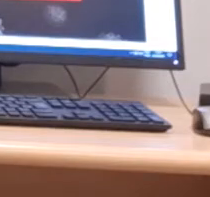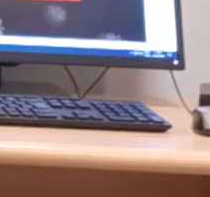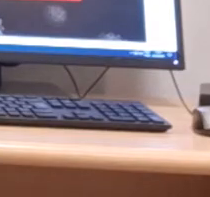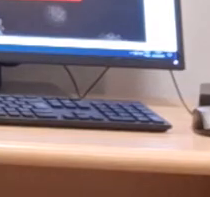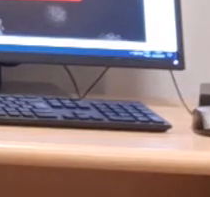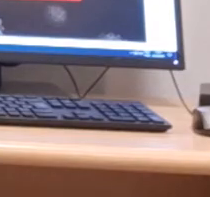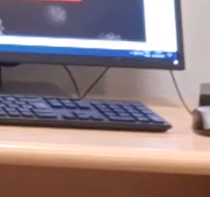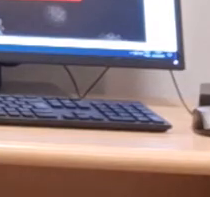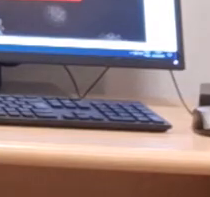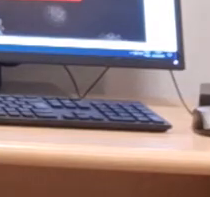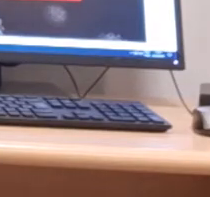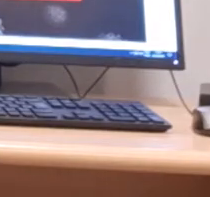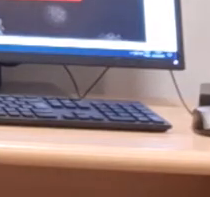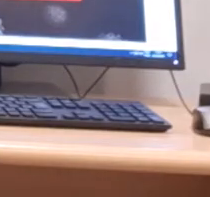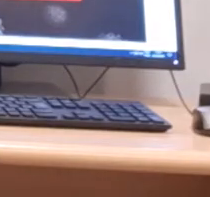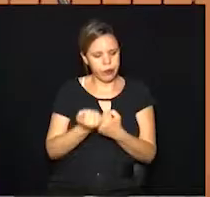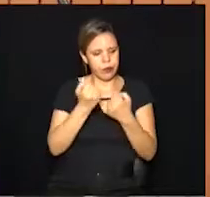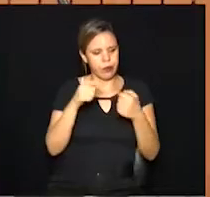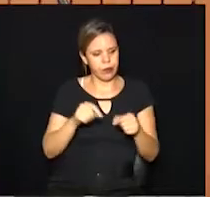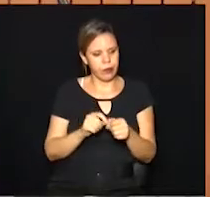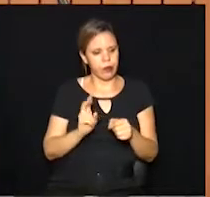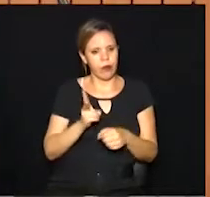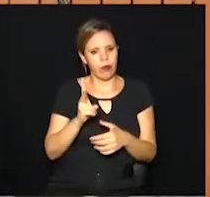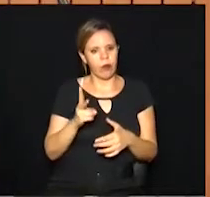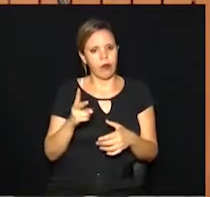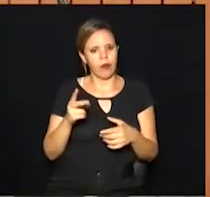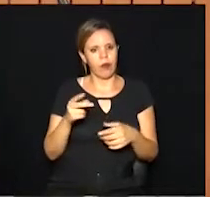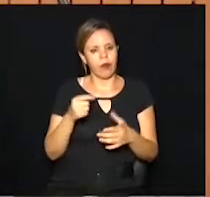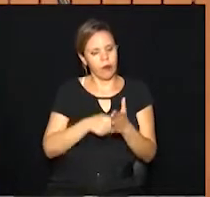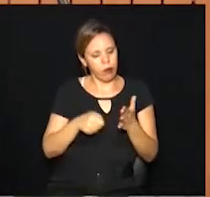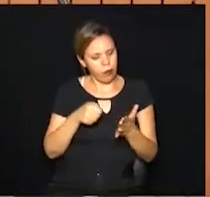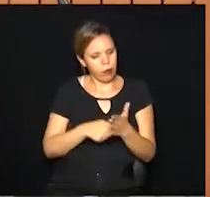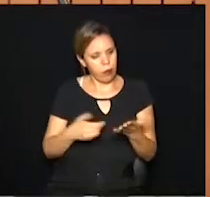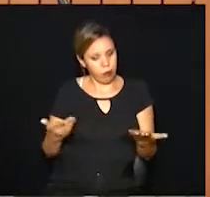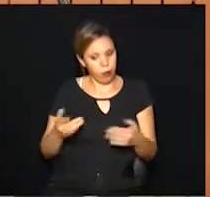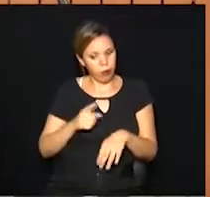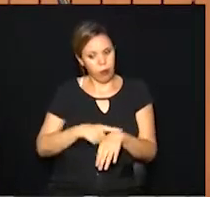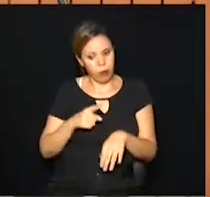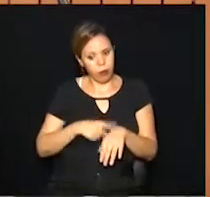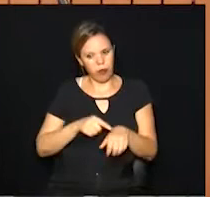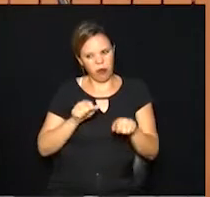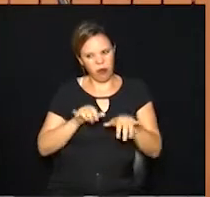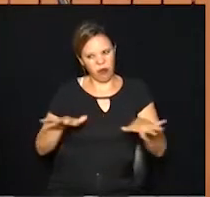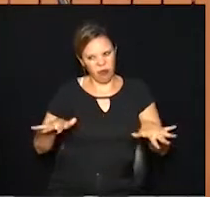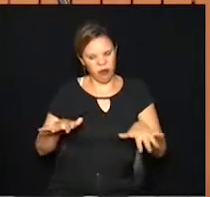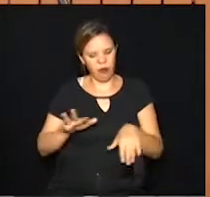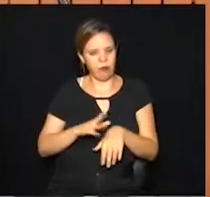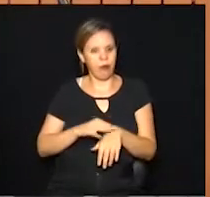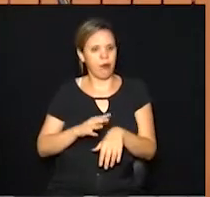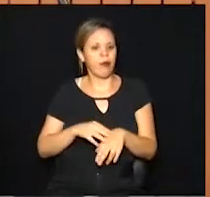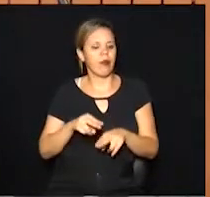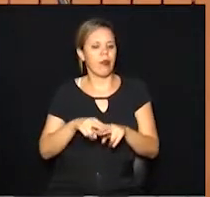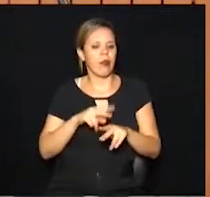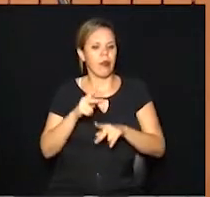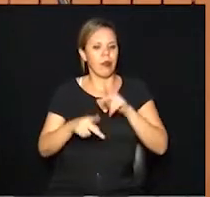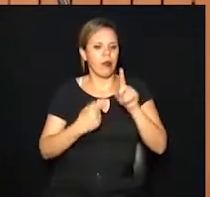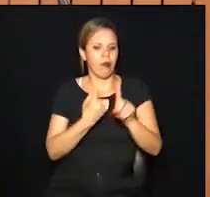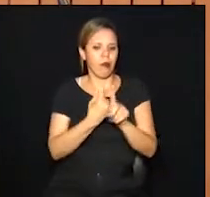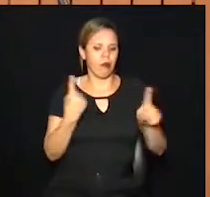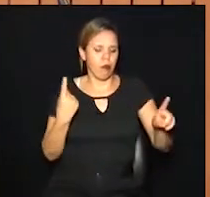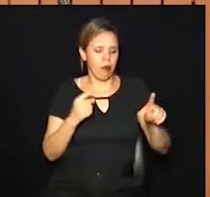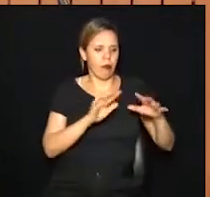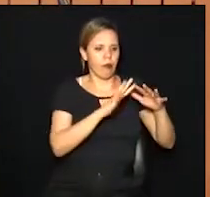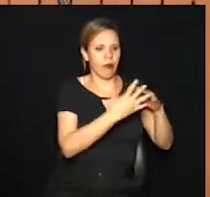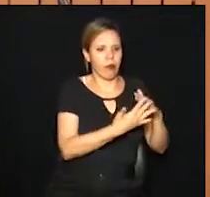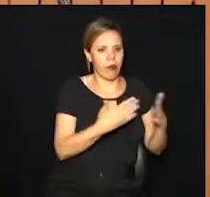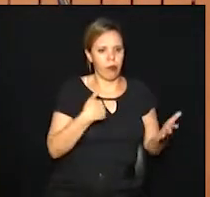local para a disseminação da violência. A gente sabe que, com o momento da pandemia e por conta do isolamento social, a gente